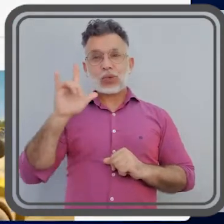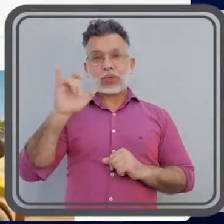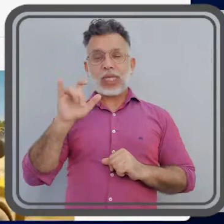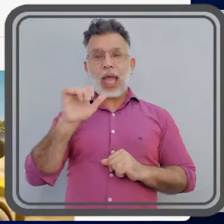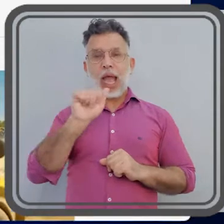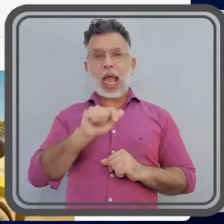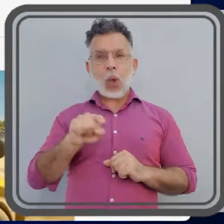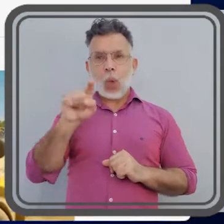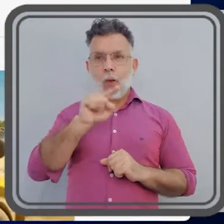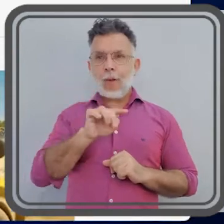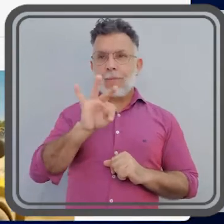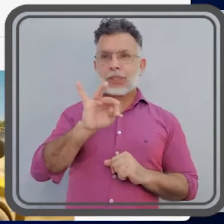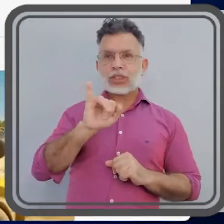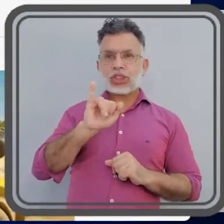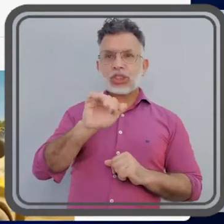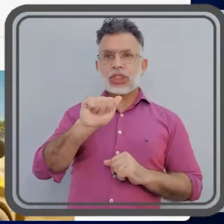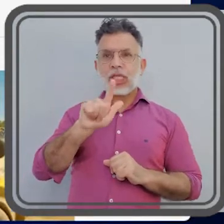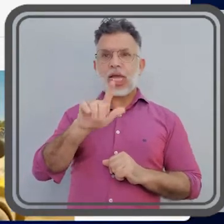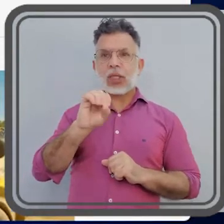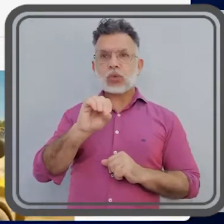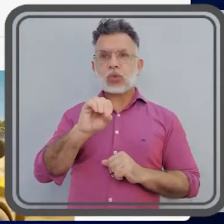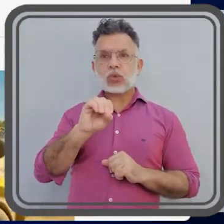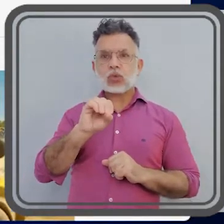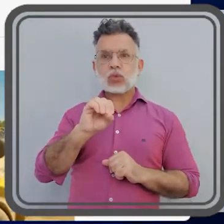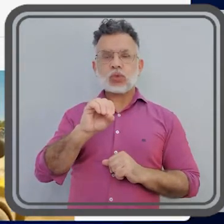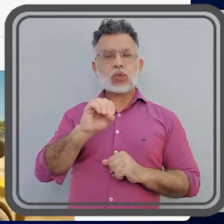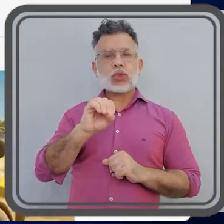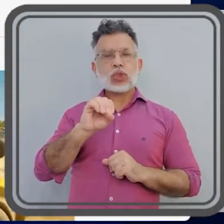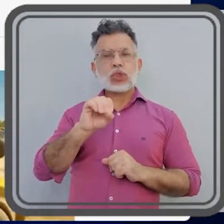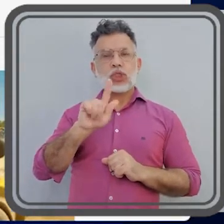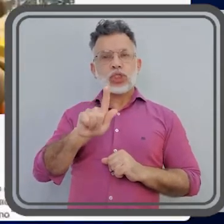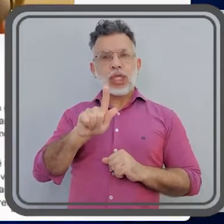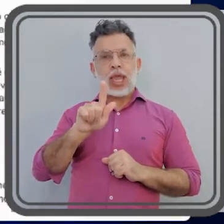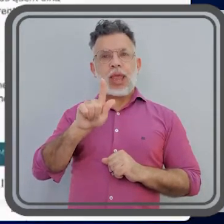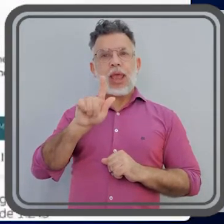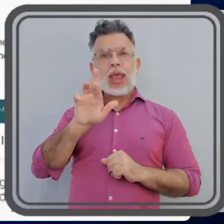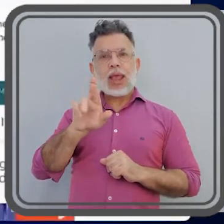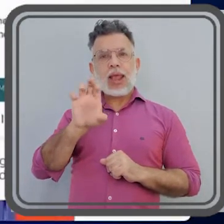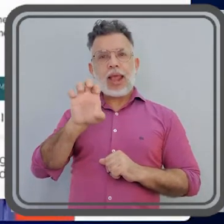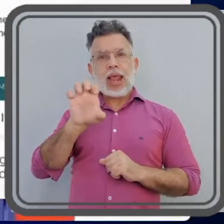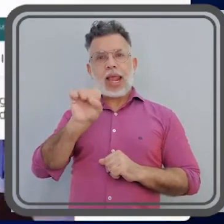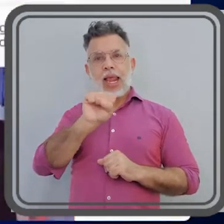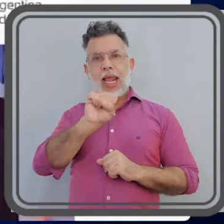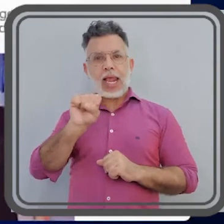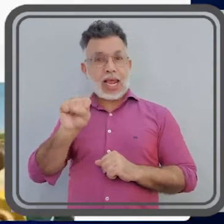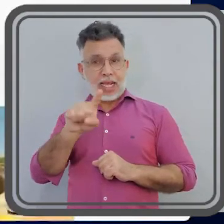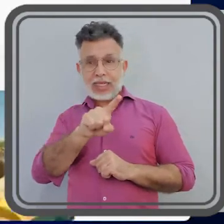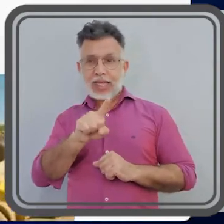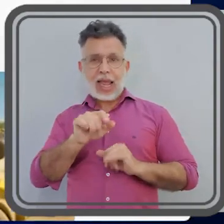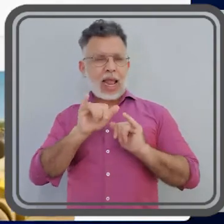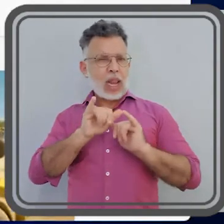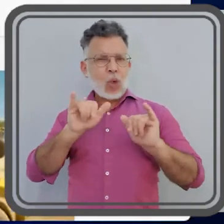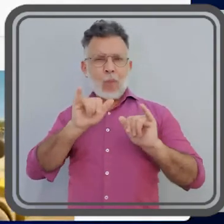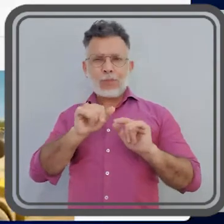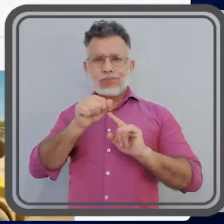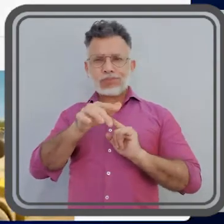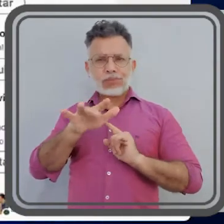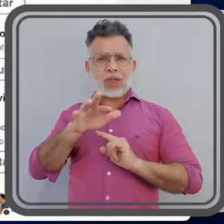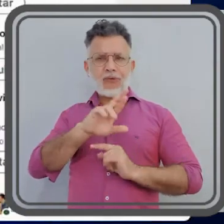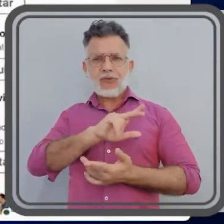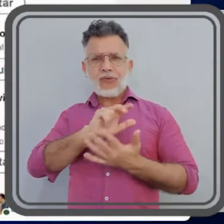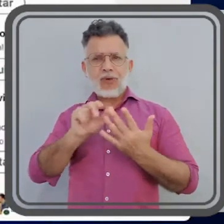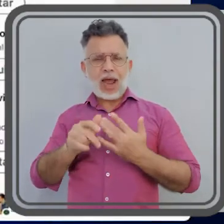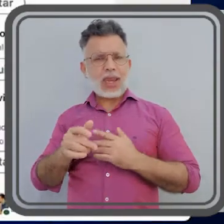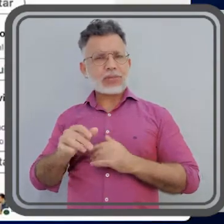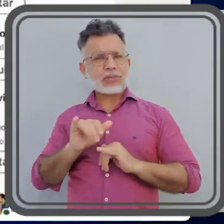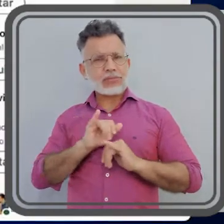arroba Thiago G Reis, né? Você conhece o perfil do Thiagão aqui, ele compartilha várias notícias todo dia. É muito legal seguir o Thiago. Quem tiver também